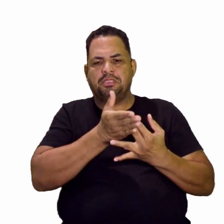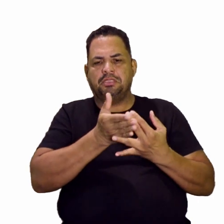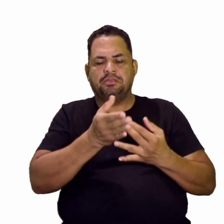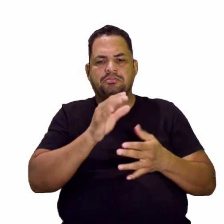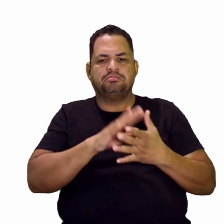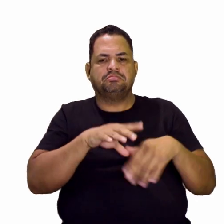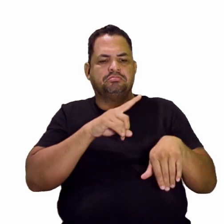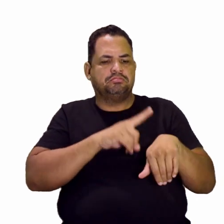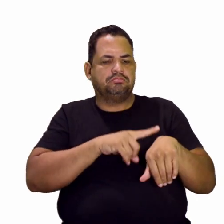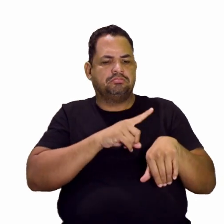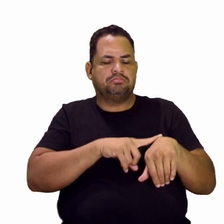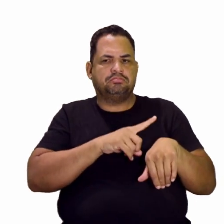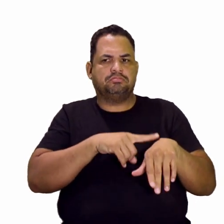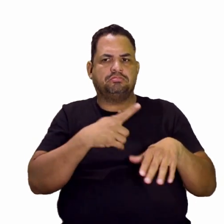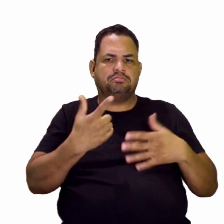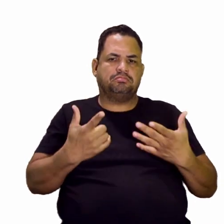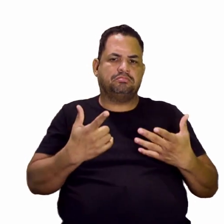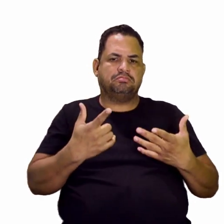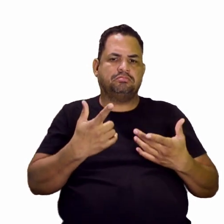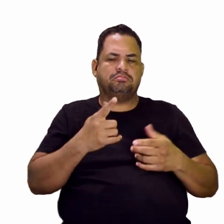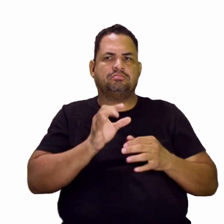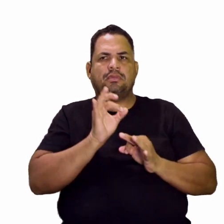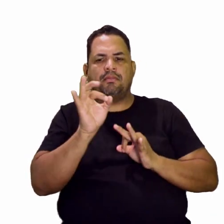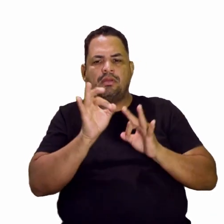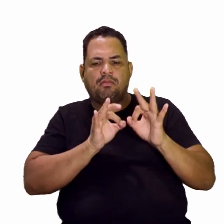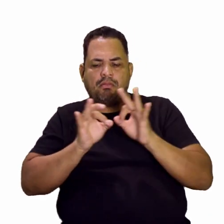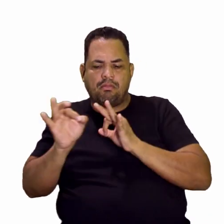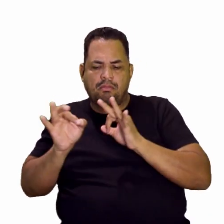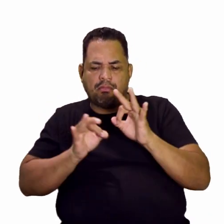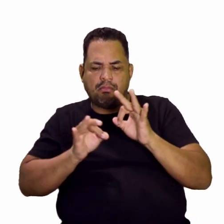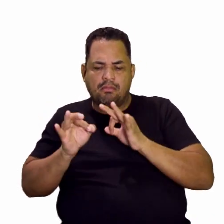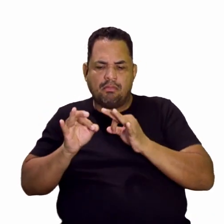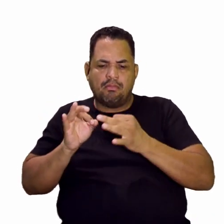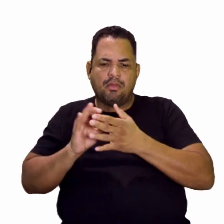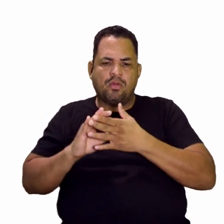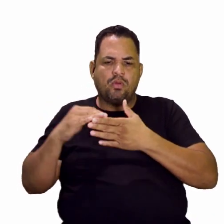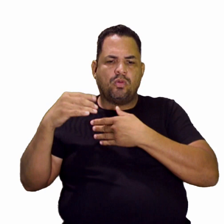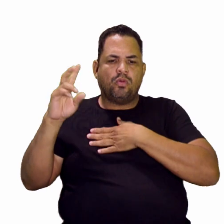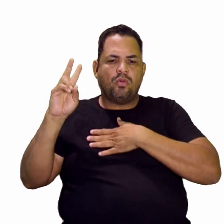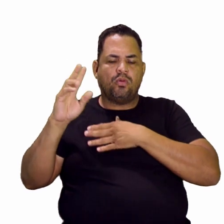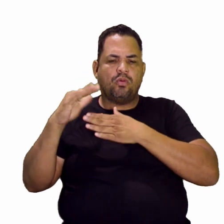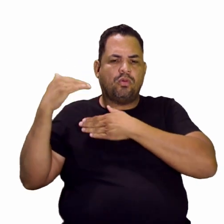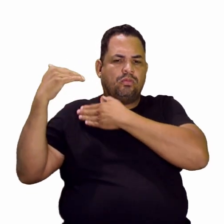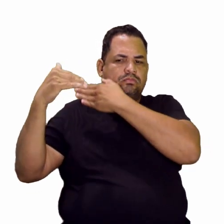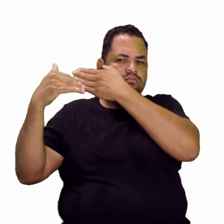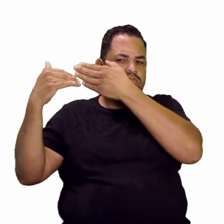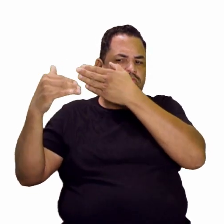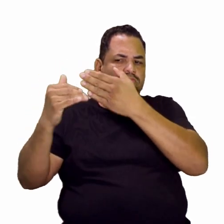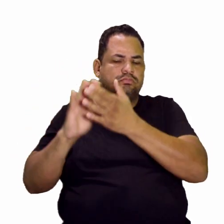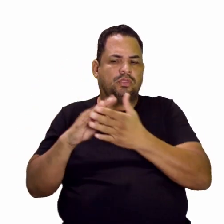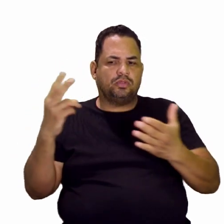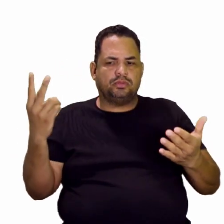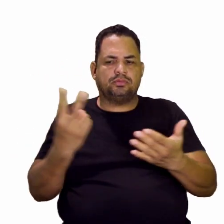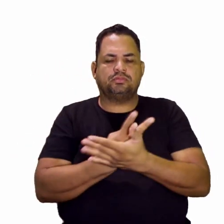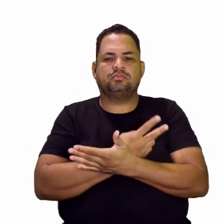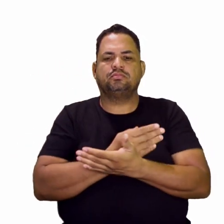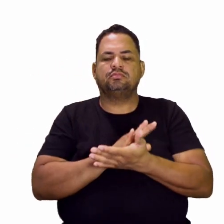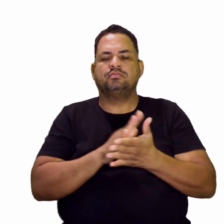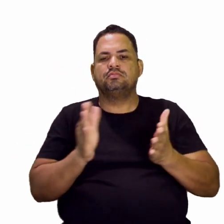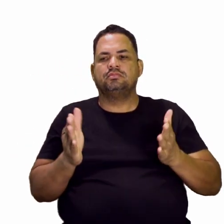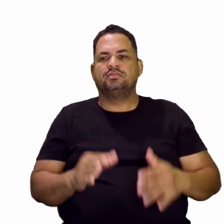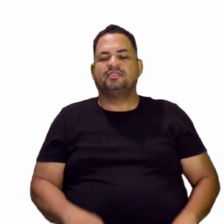ou numa determinada ordem cronológica, aquilo ocorre com uma